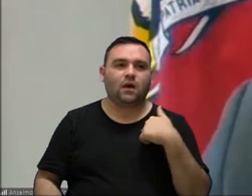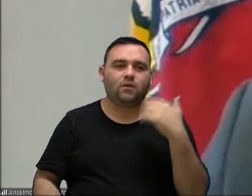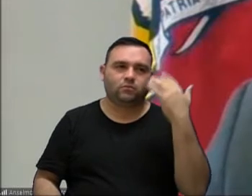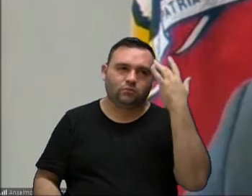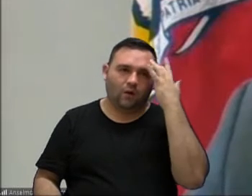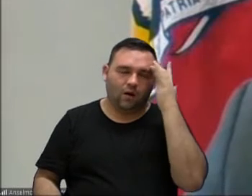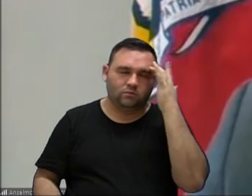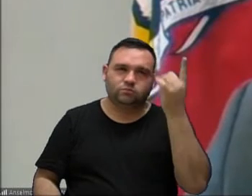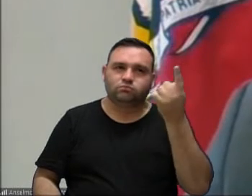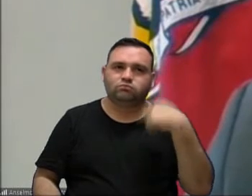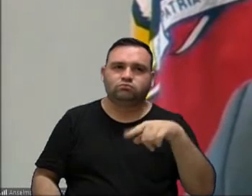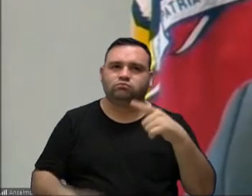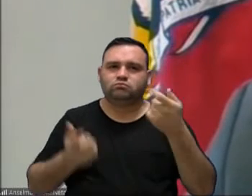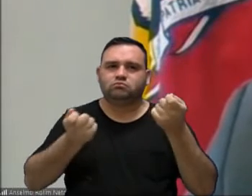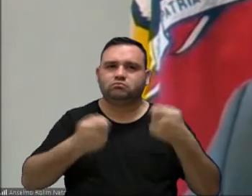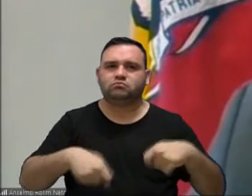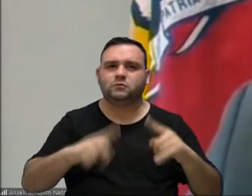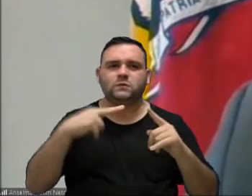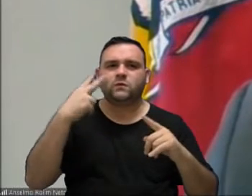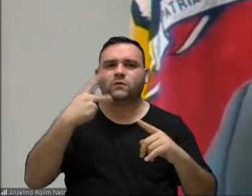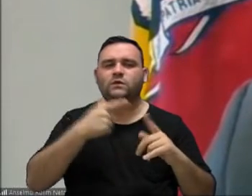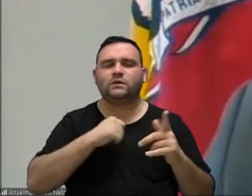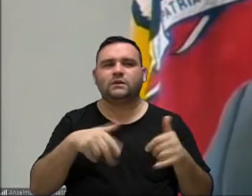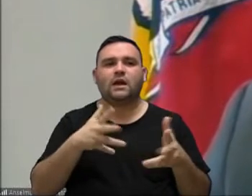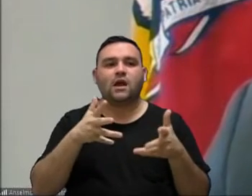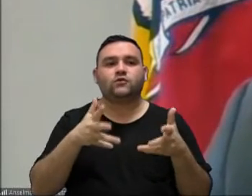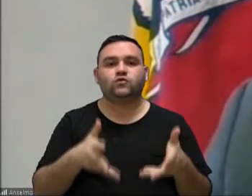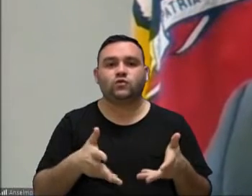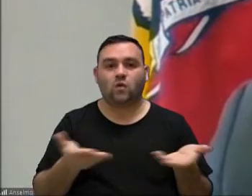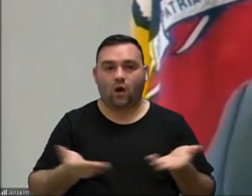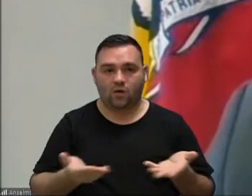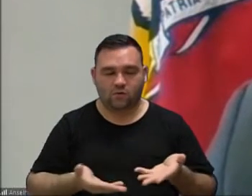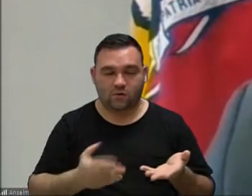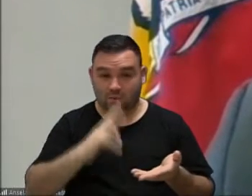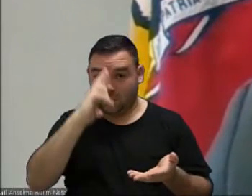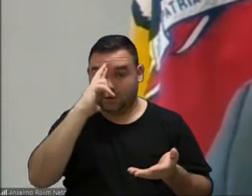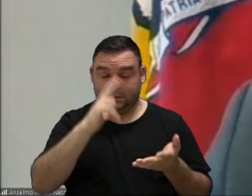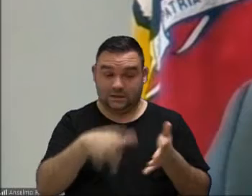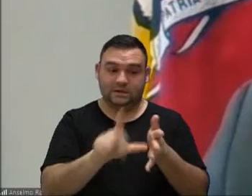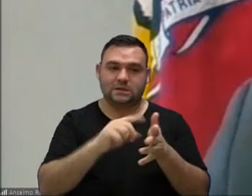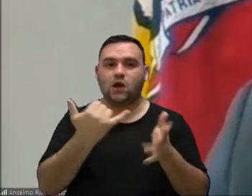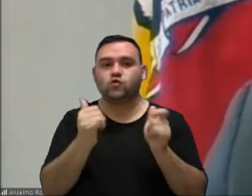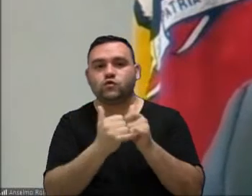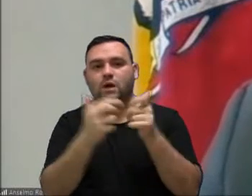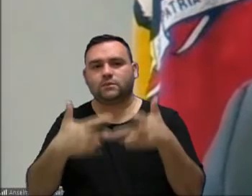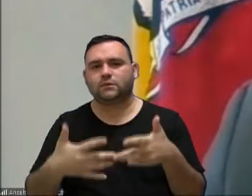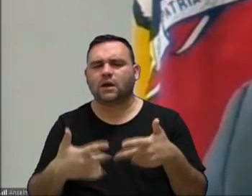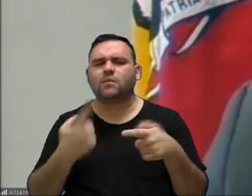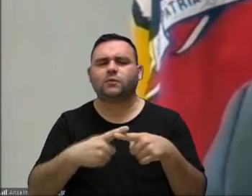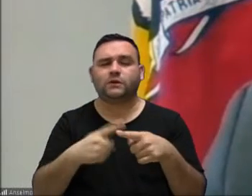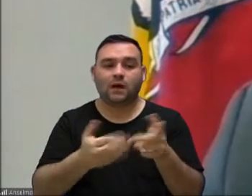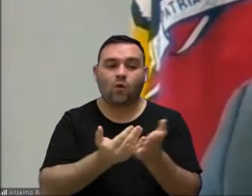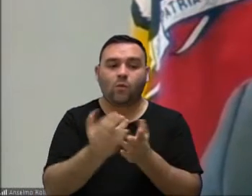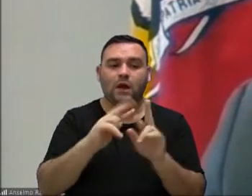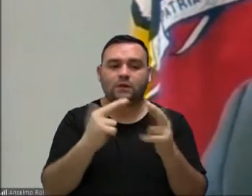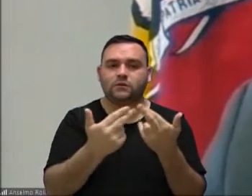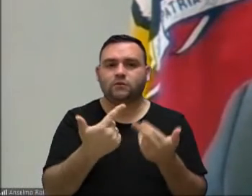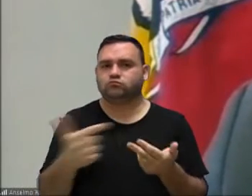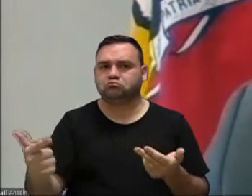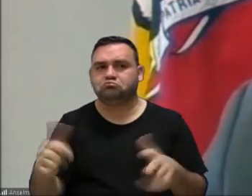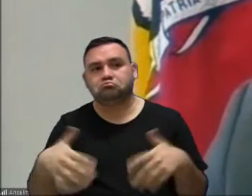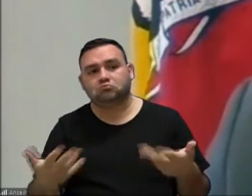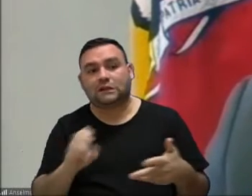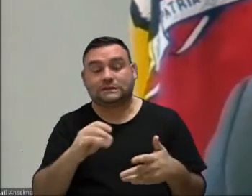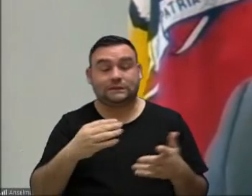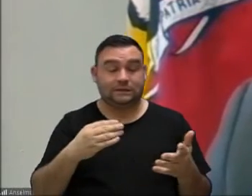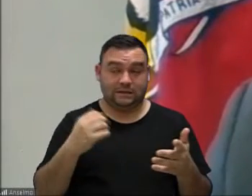entendo que não é necessário nenhum vereador que chegou até o meio dia justificar porque não estava no início somente se